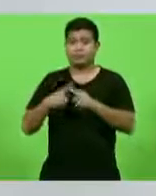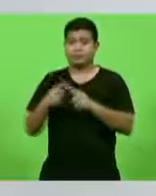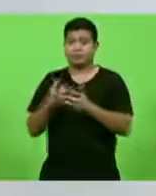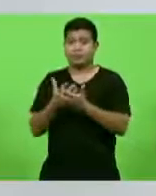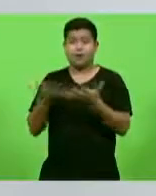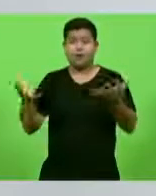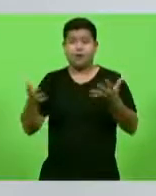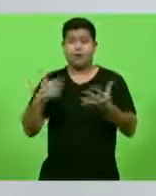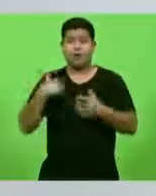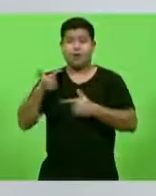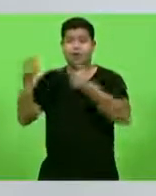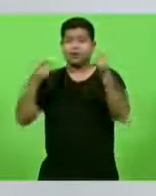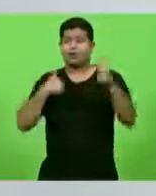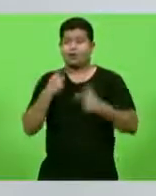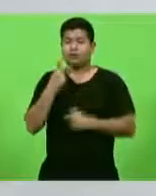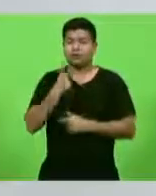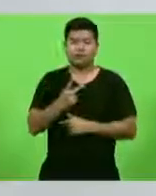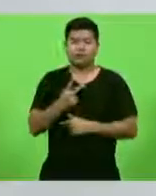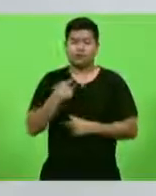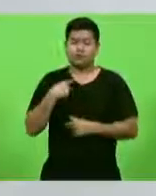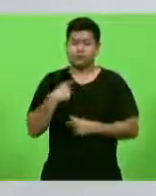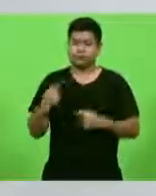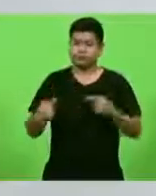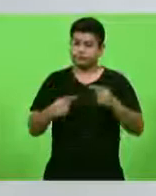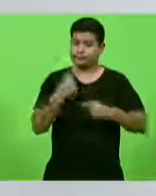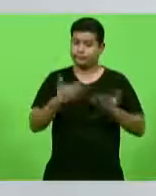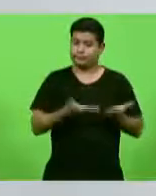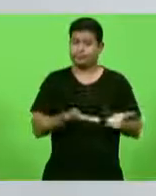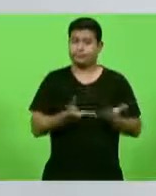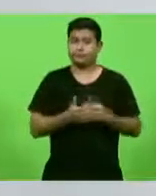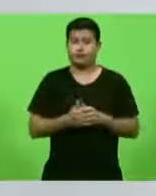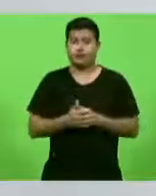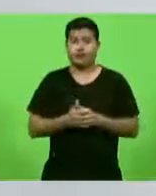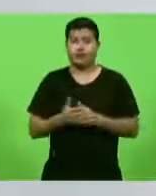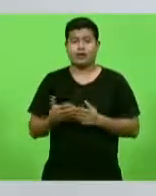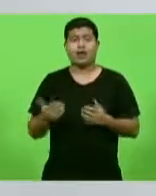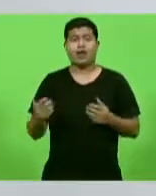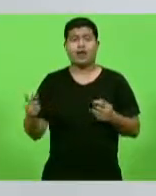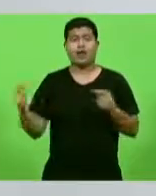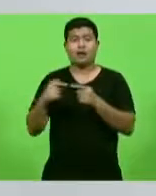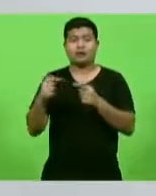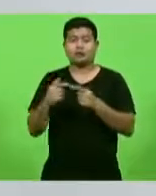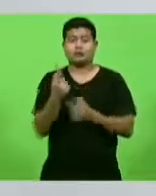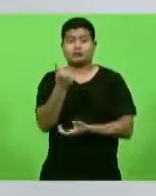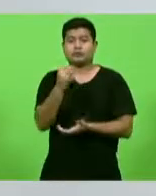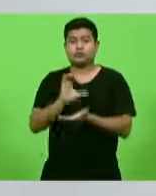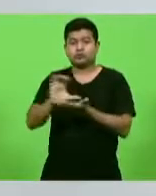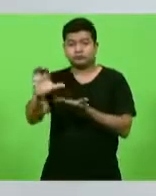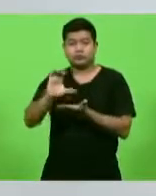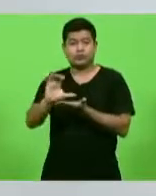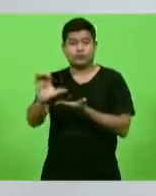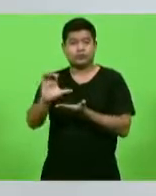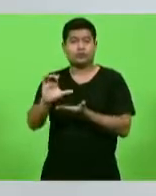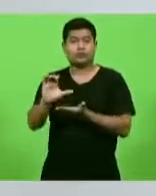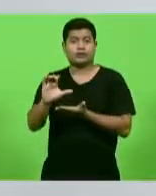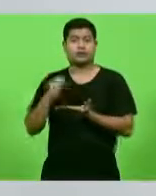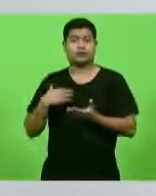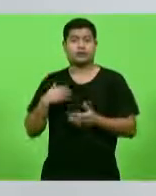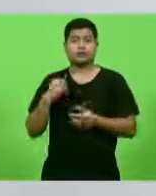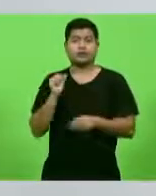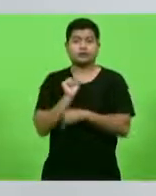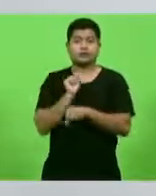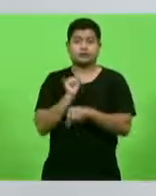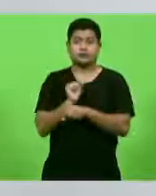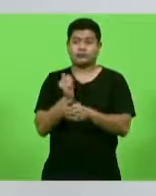respeito do Centro de Convenções de Blumenau. Com relação aos recursos estaduais previstos para tomar a realidade do tão aguardado